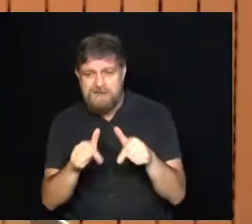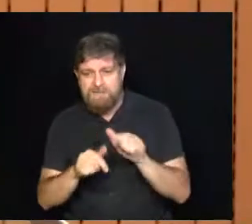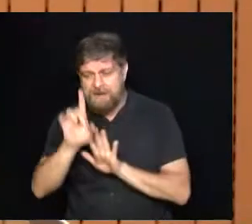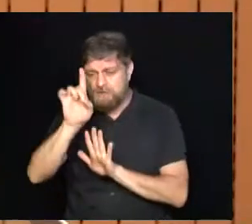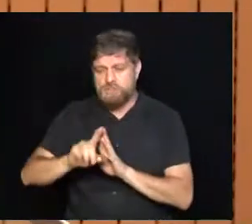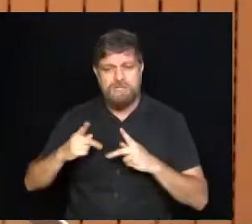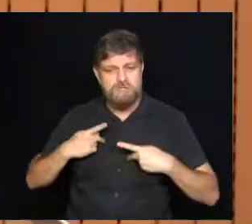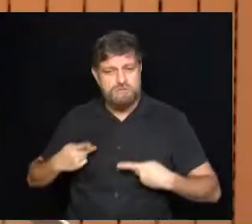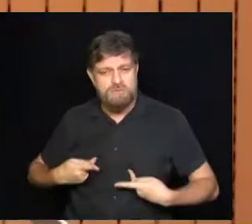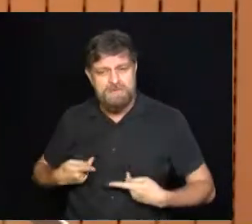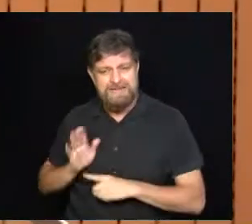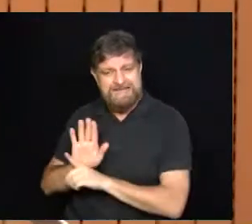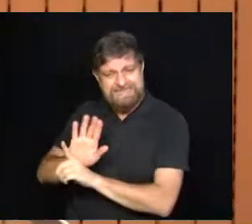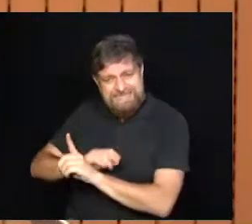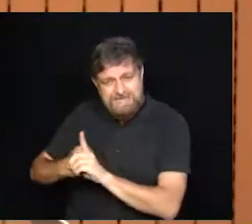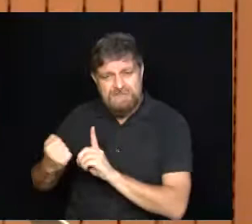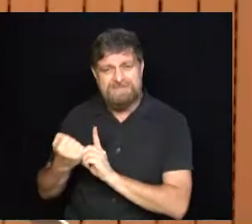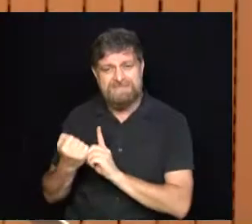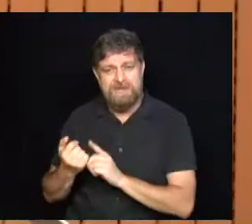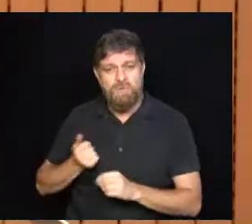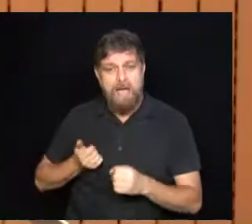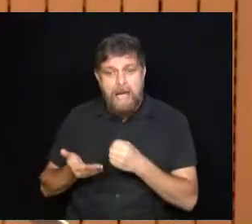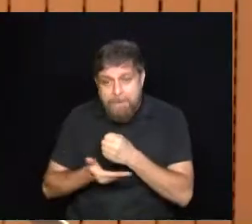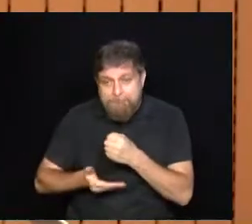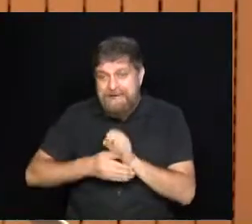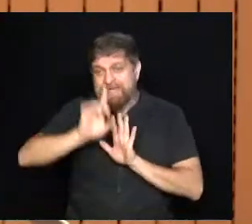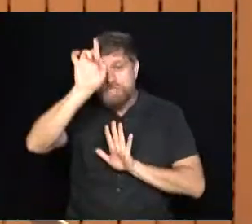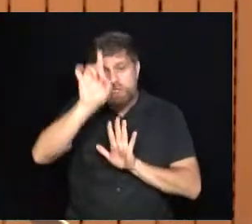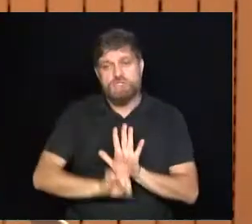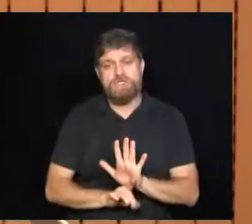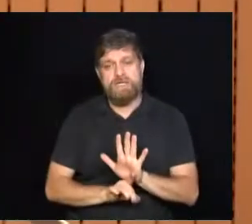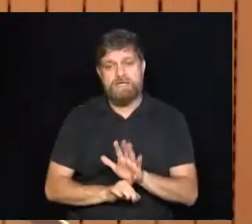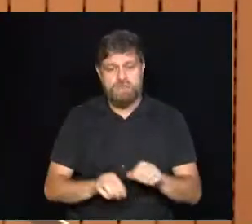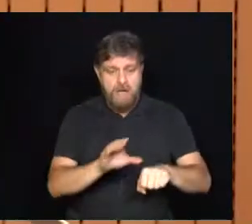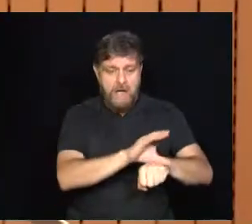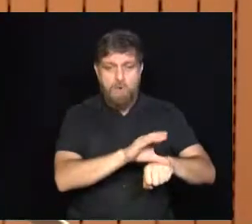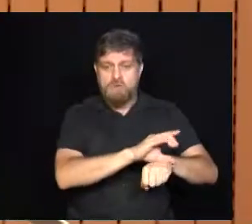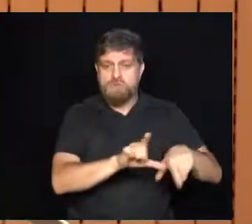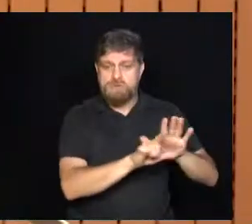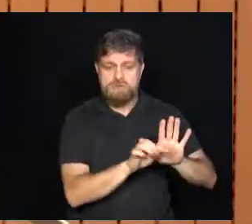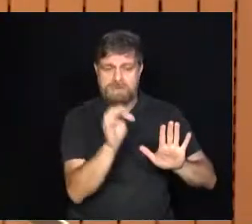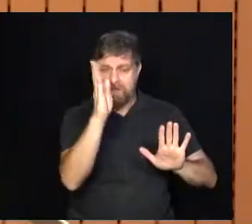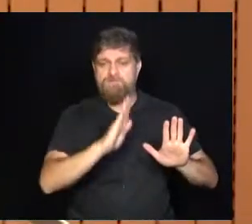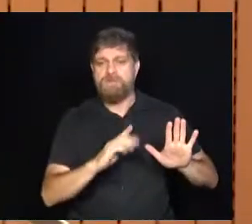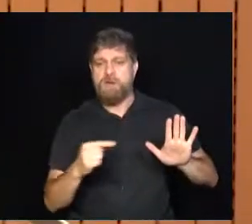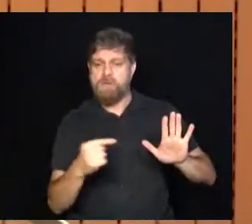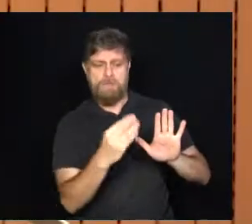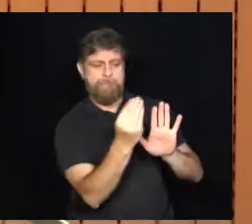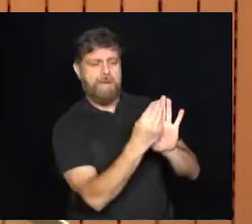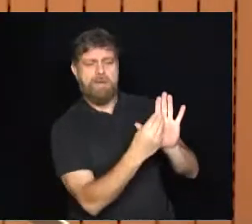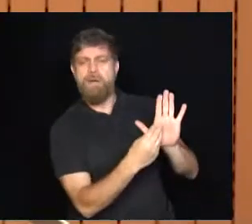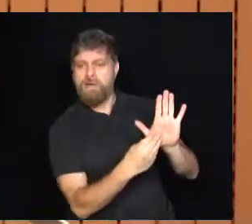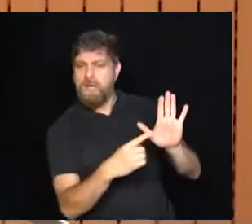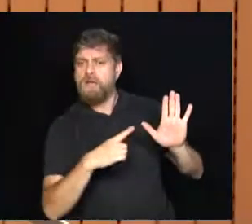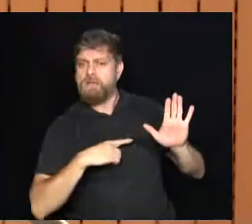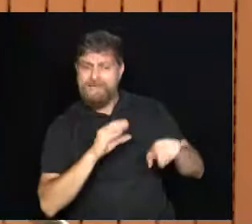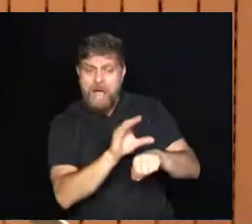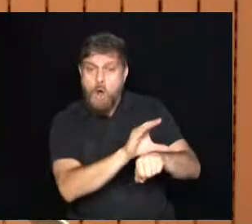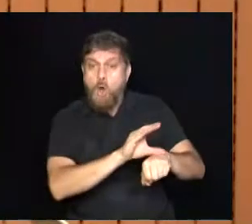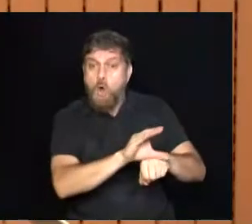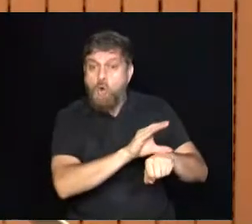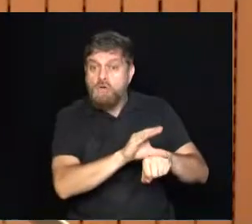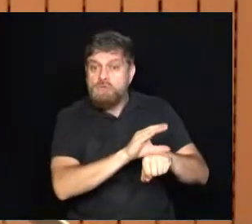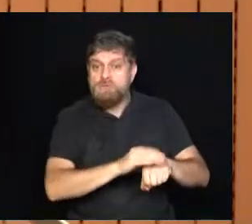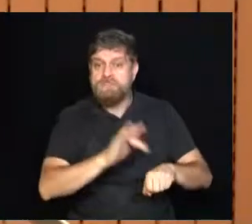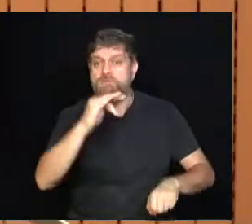humanos, assistência social são direitos fundamentais, direitos constitucionais. E é fundamental que a gente